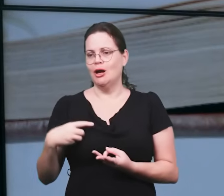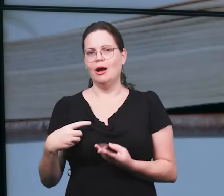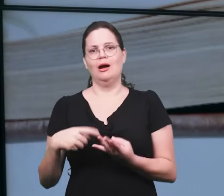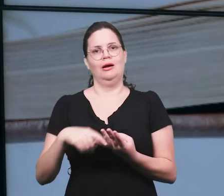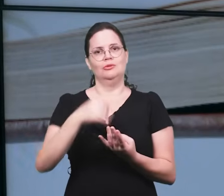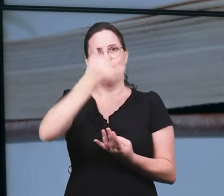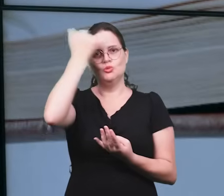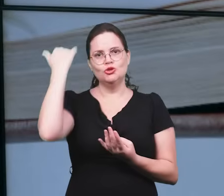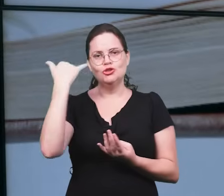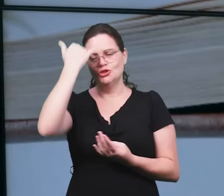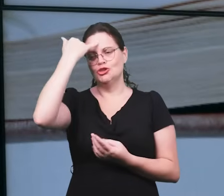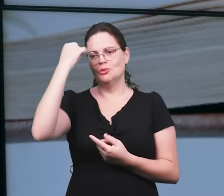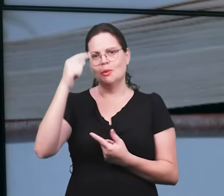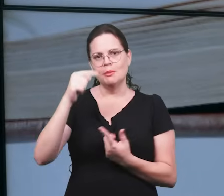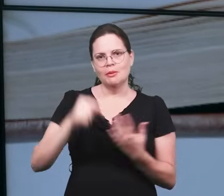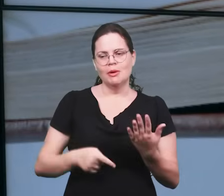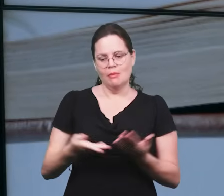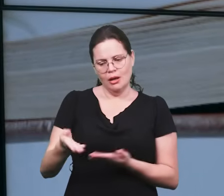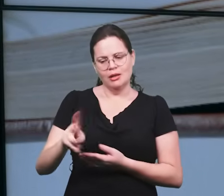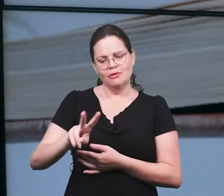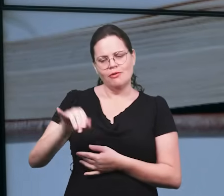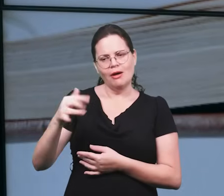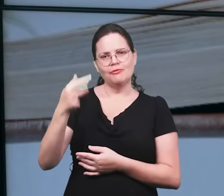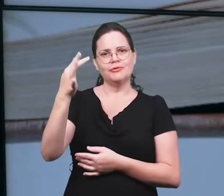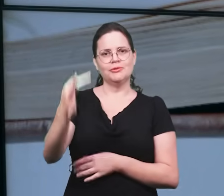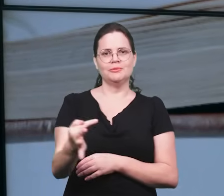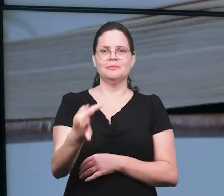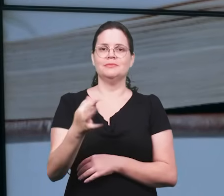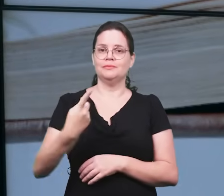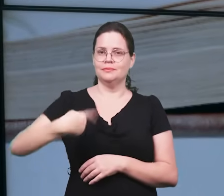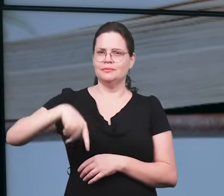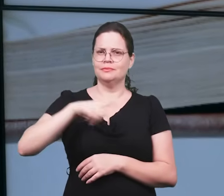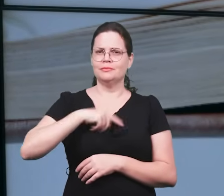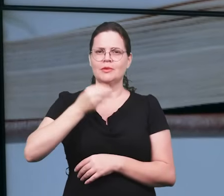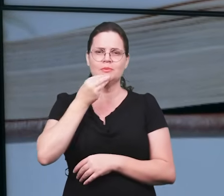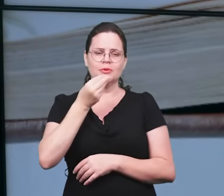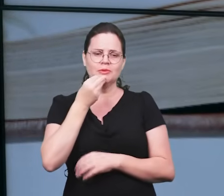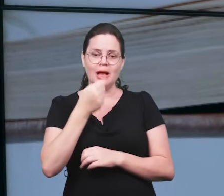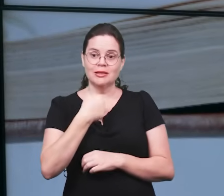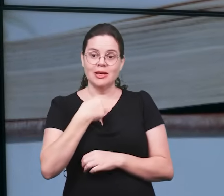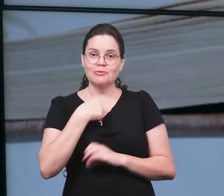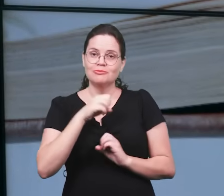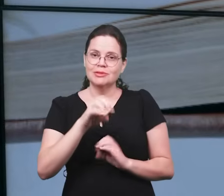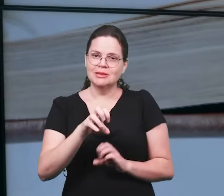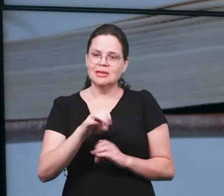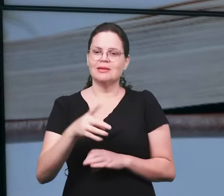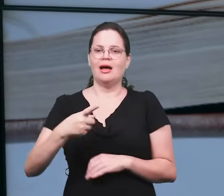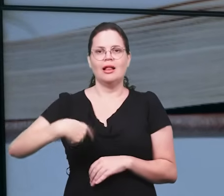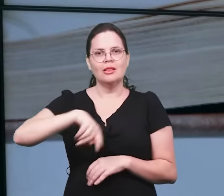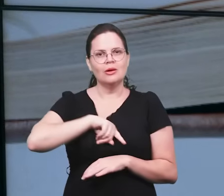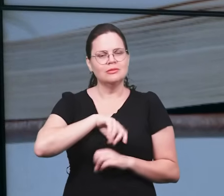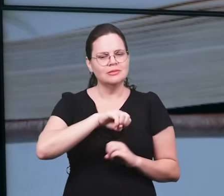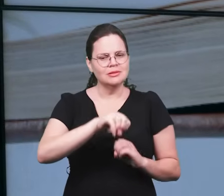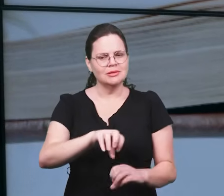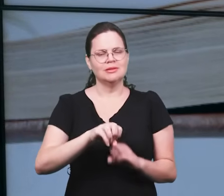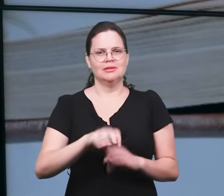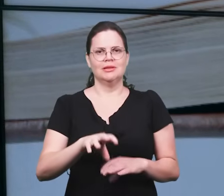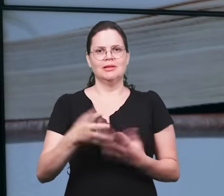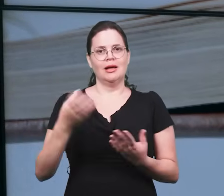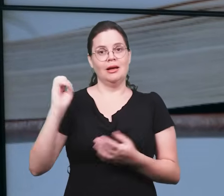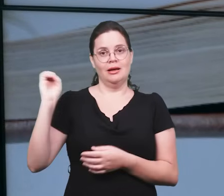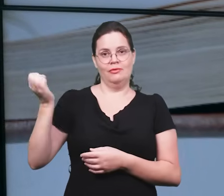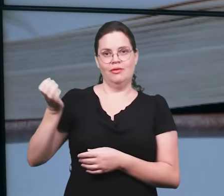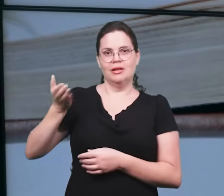os pastores, e o Senhor nos dá o privilégio de ensinar, transmitir, assim, o ensino, a revelação